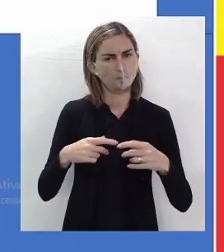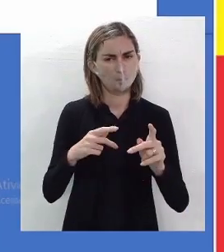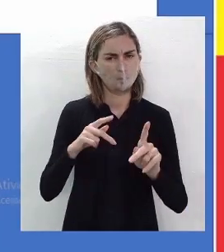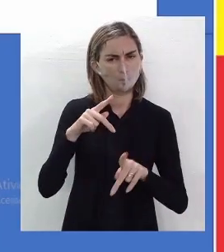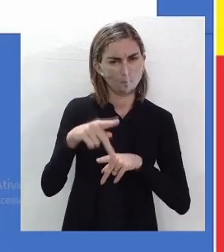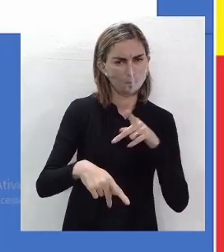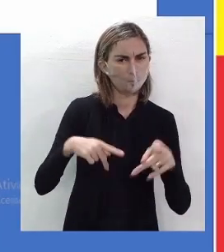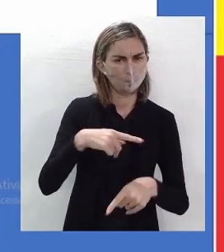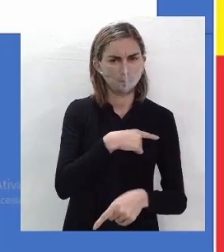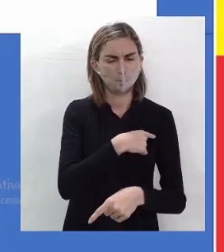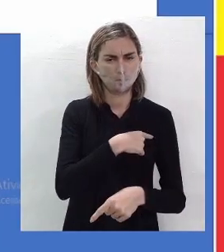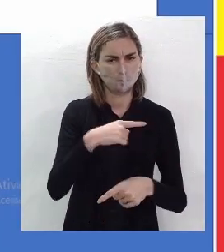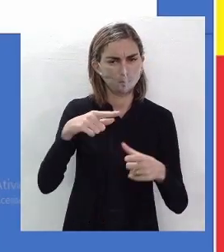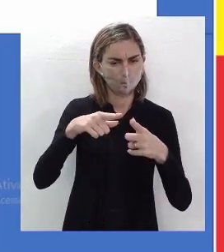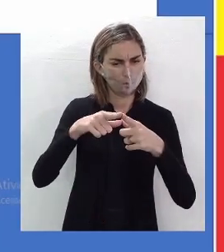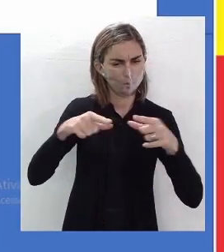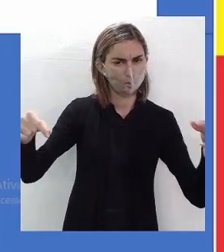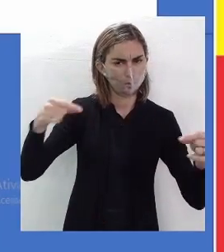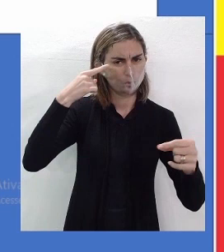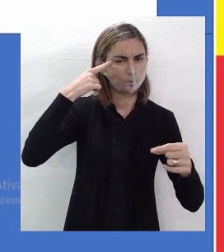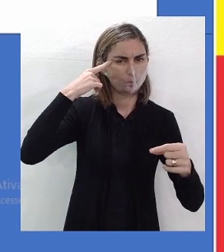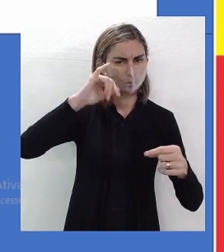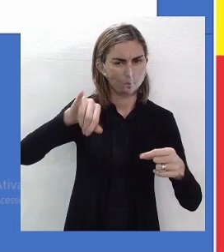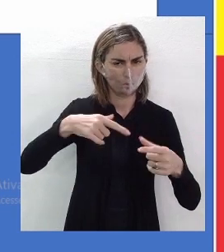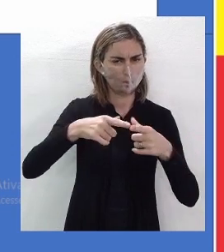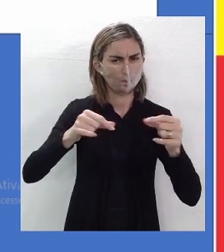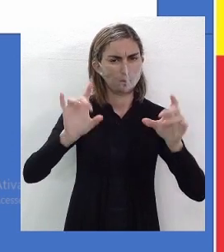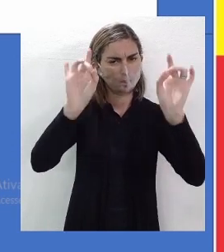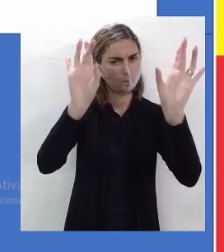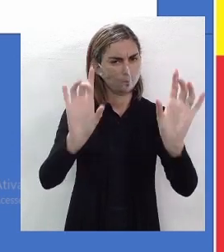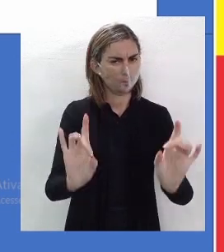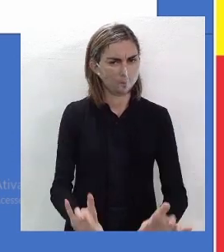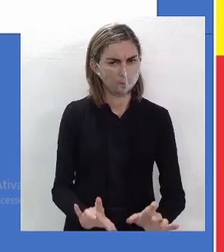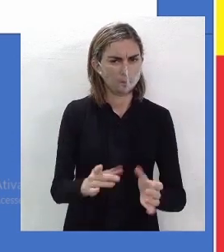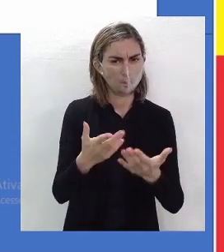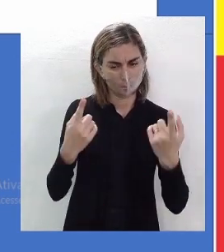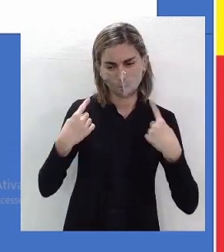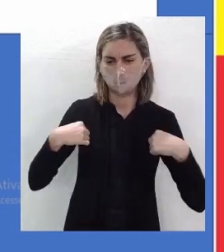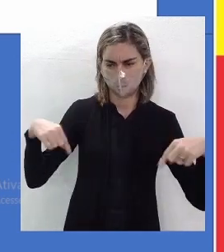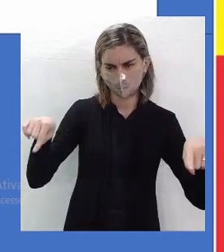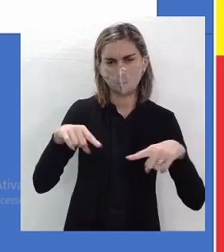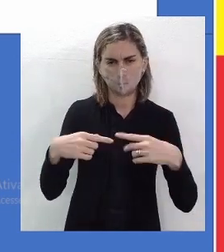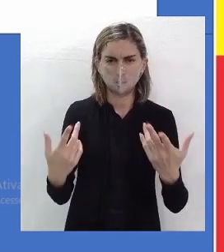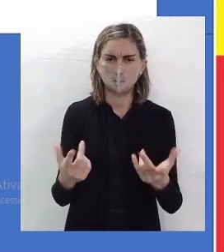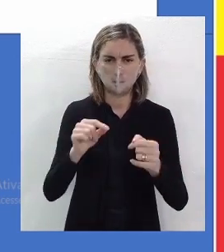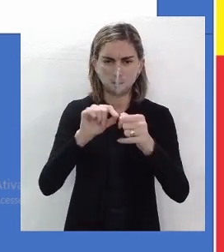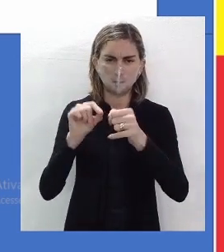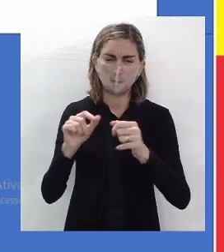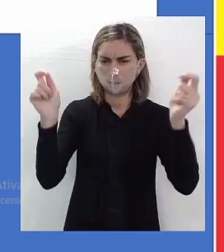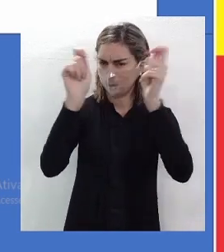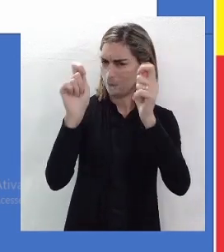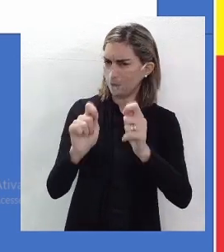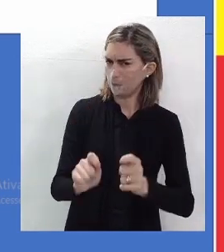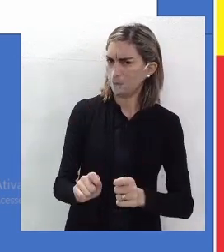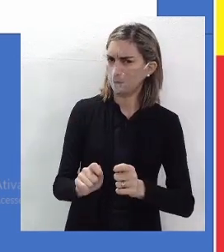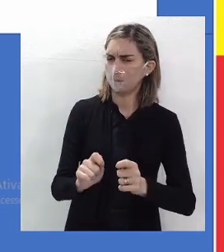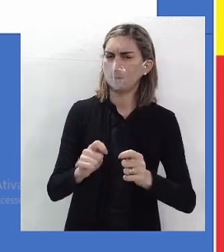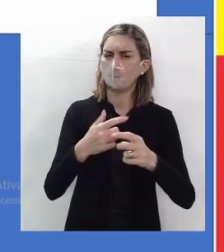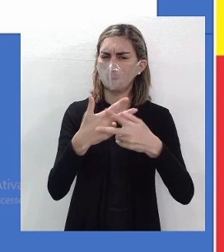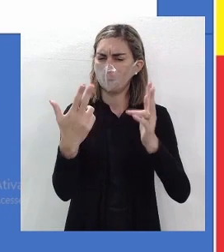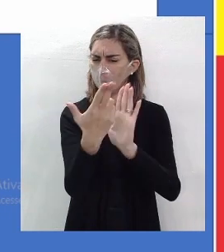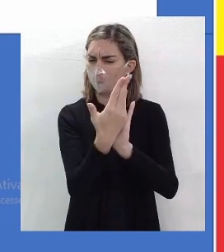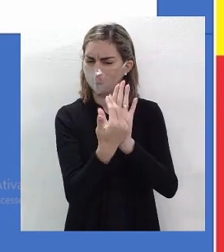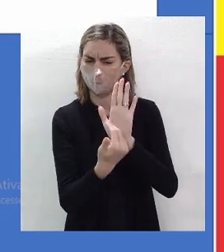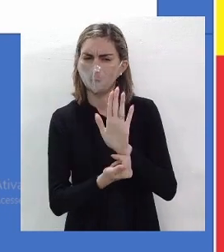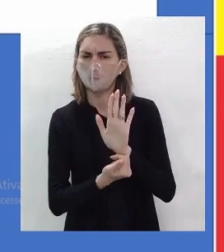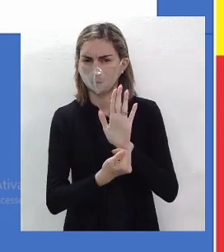povo japonês tem um jeito muito especial para nós de fazer arte. Uma